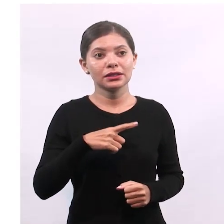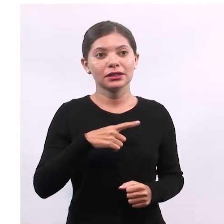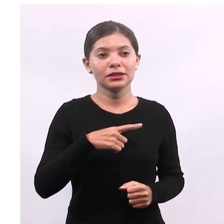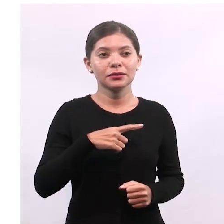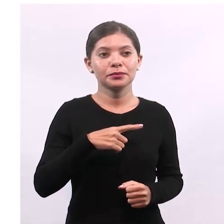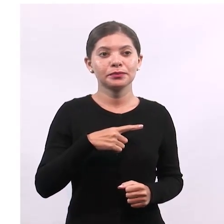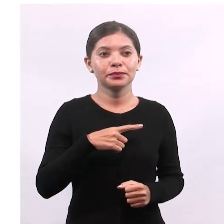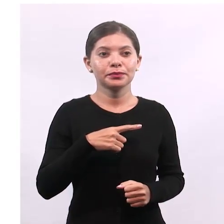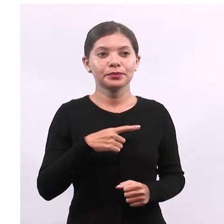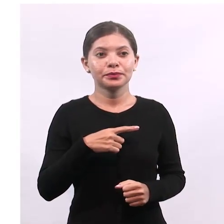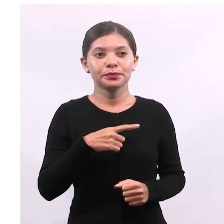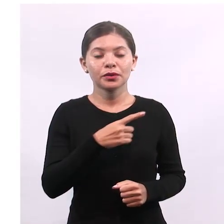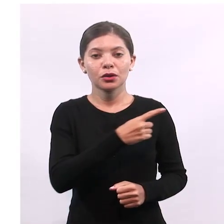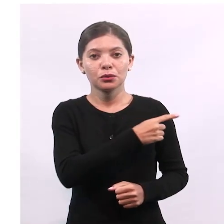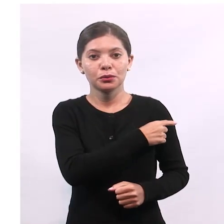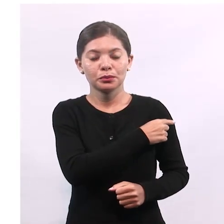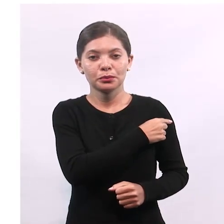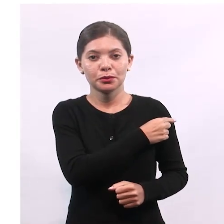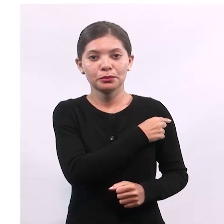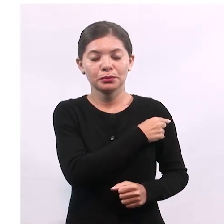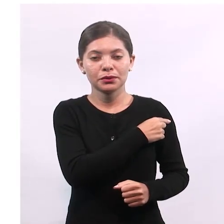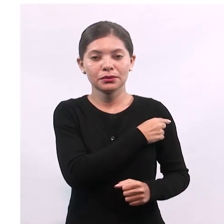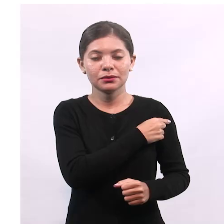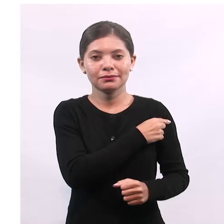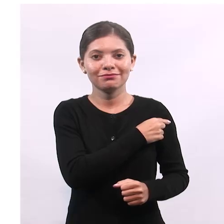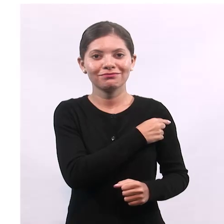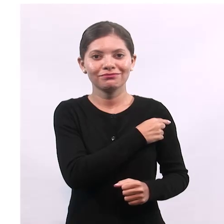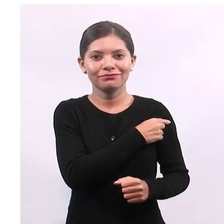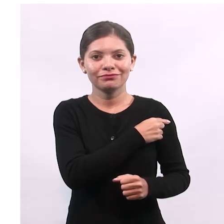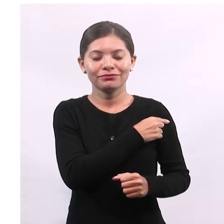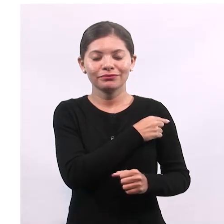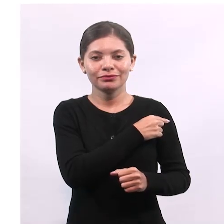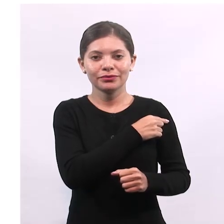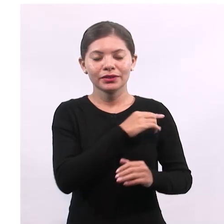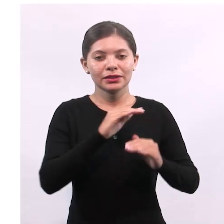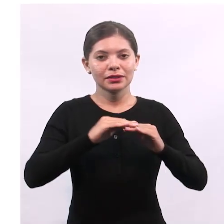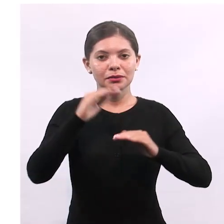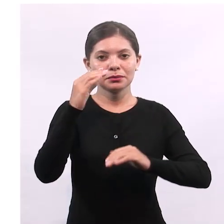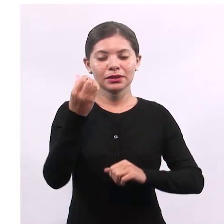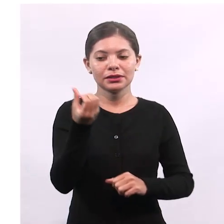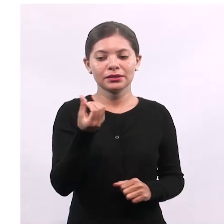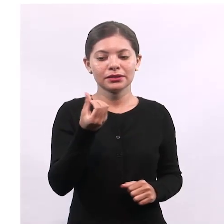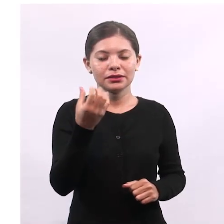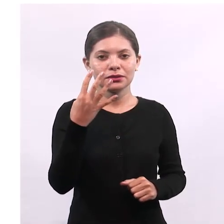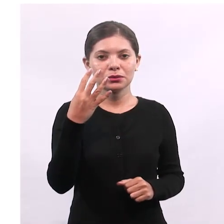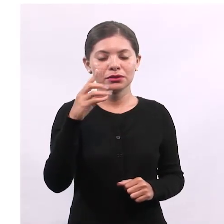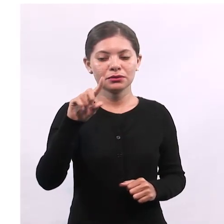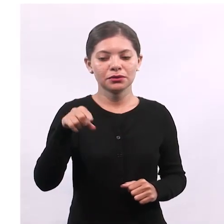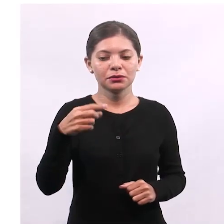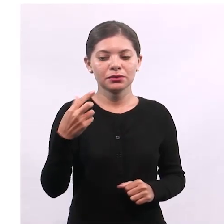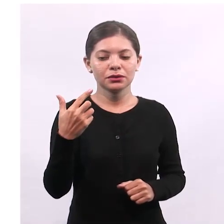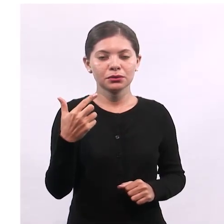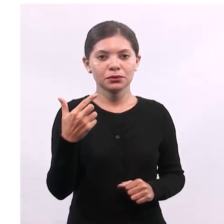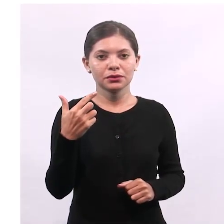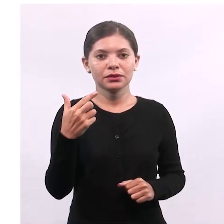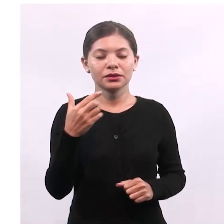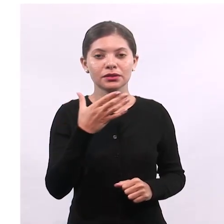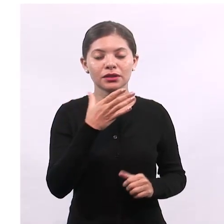que tem mais de 6 anos então aquele 4,2 para o gênero masculino